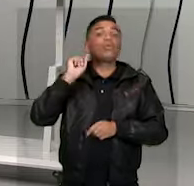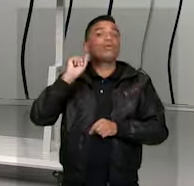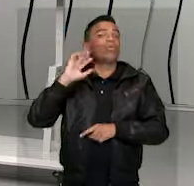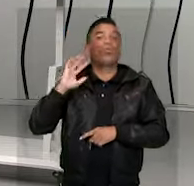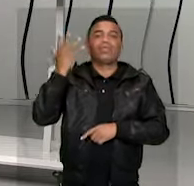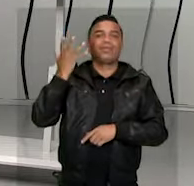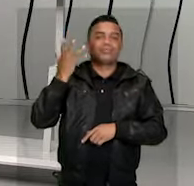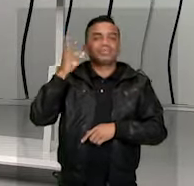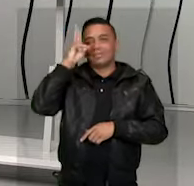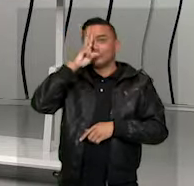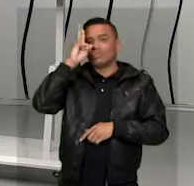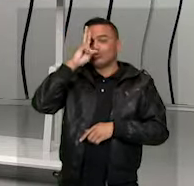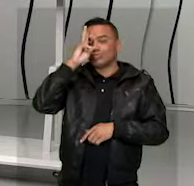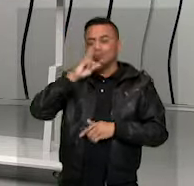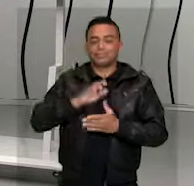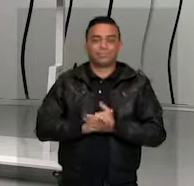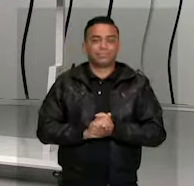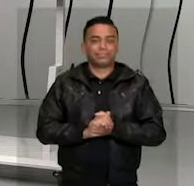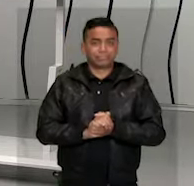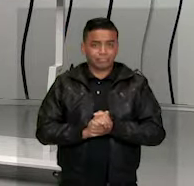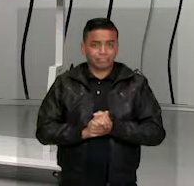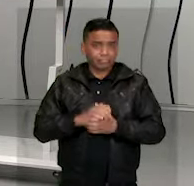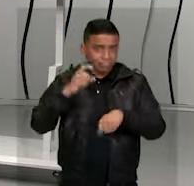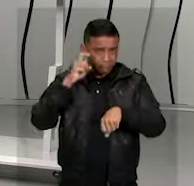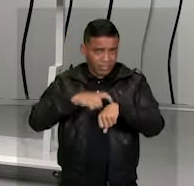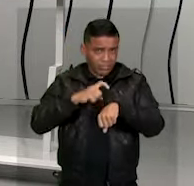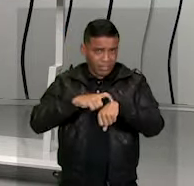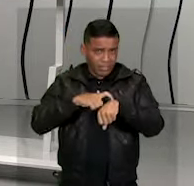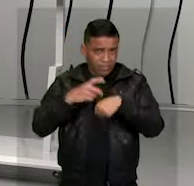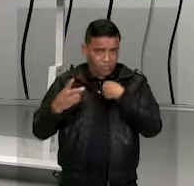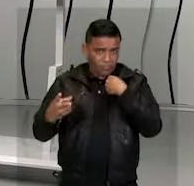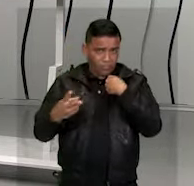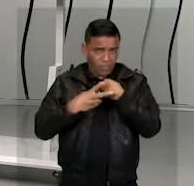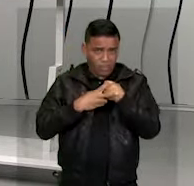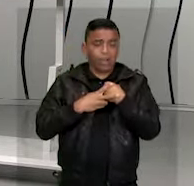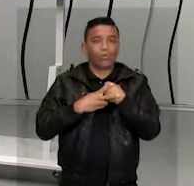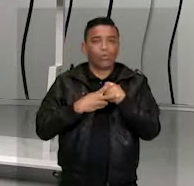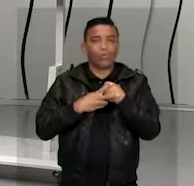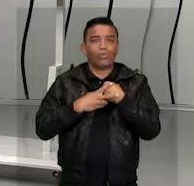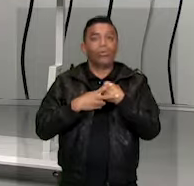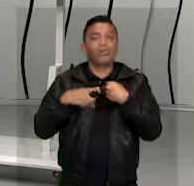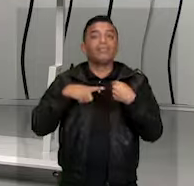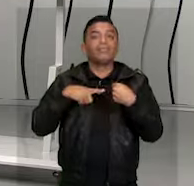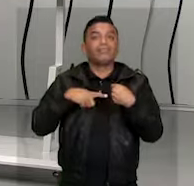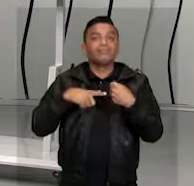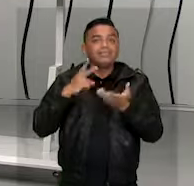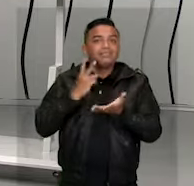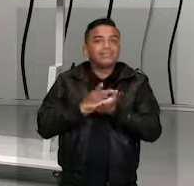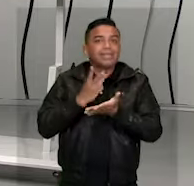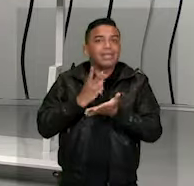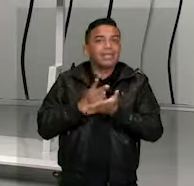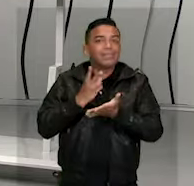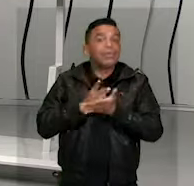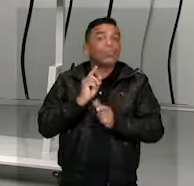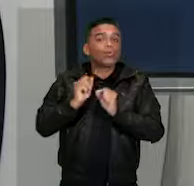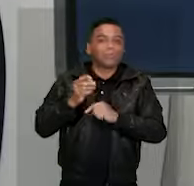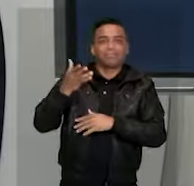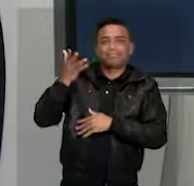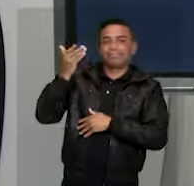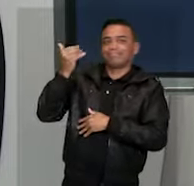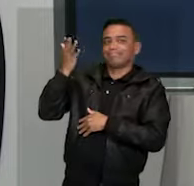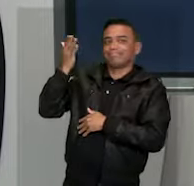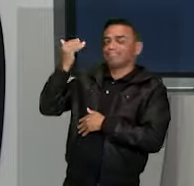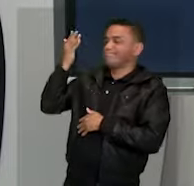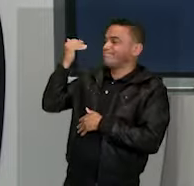bem. O tempo verbal, ele tem uma predominância de passado. Essa predominância de passado tem dois